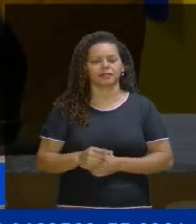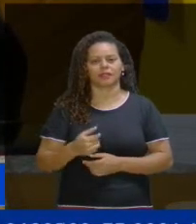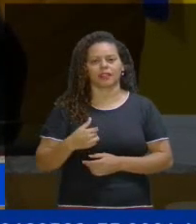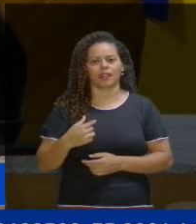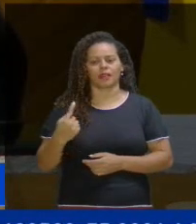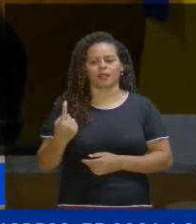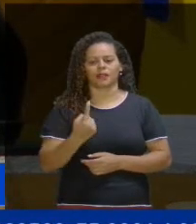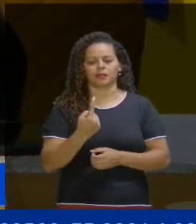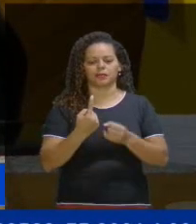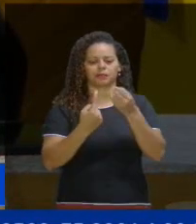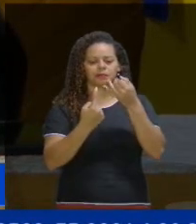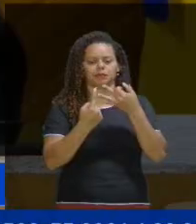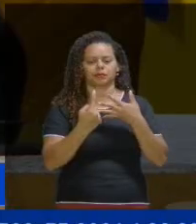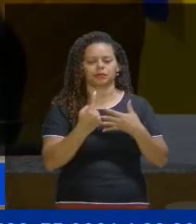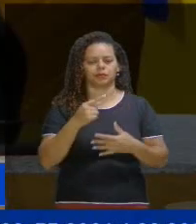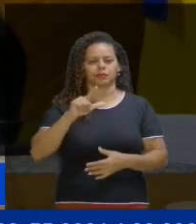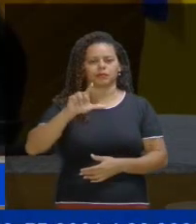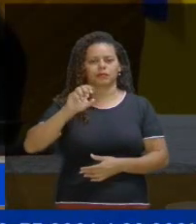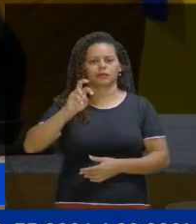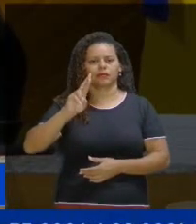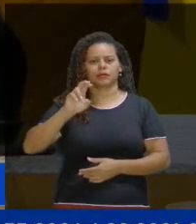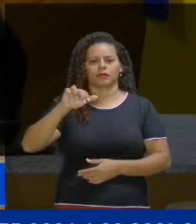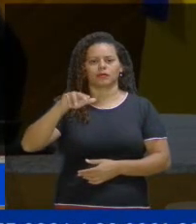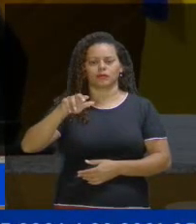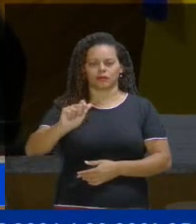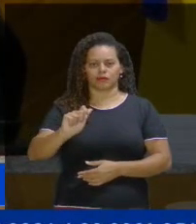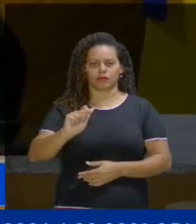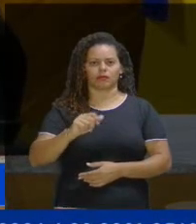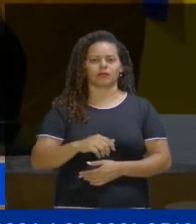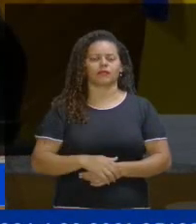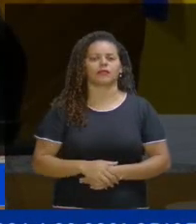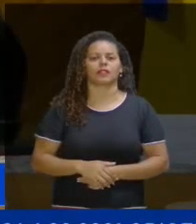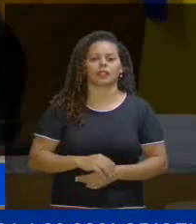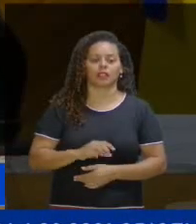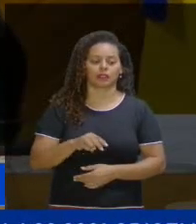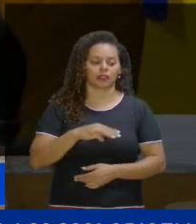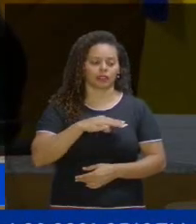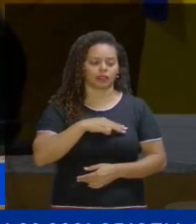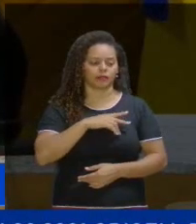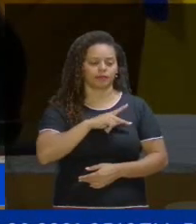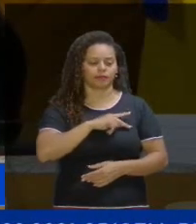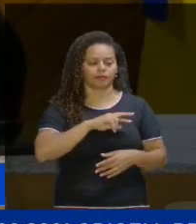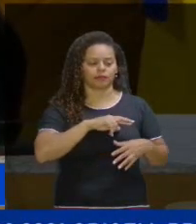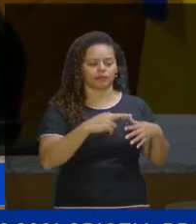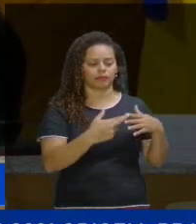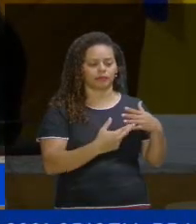sustentação oral, e Lorena Andrade Carvalho, recorrido ao Ministério Público.